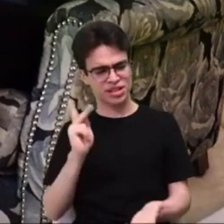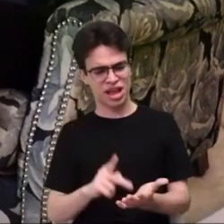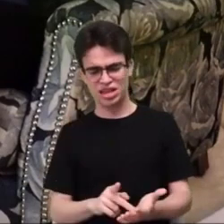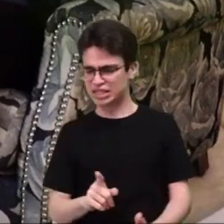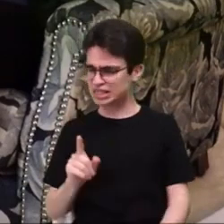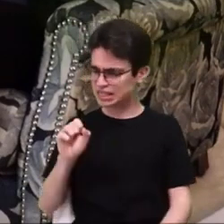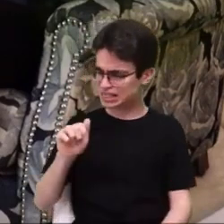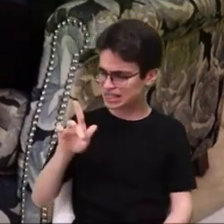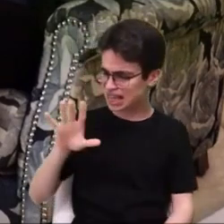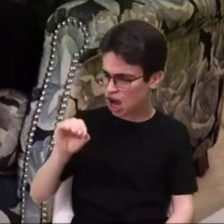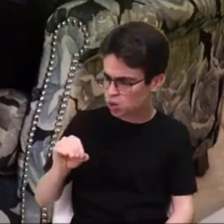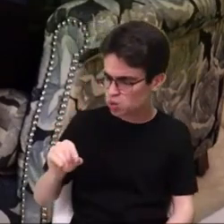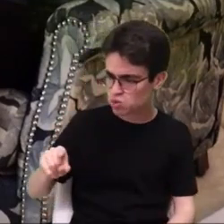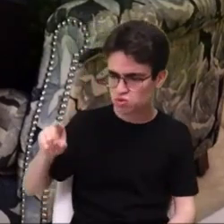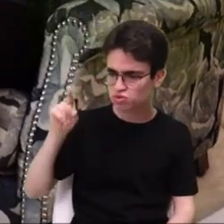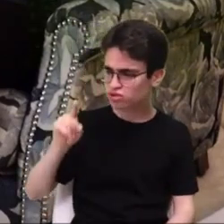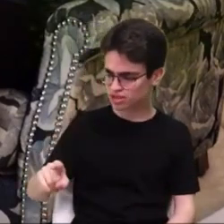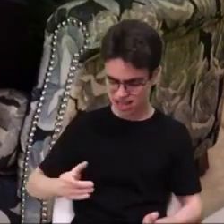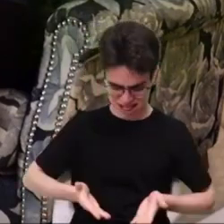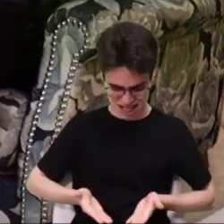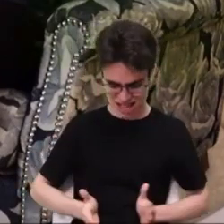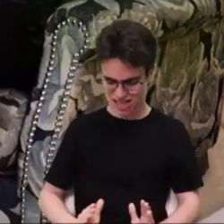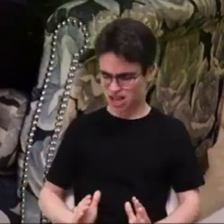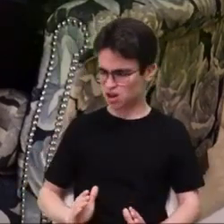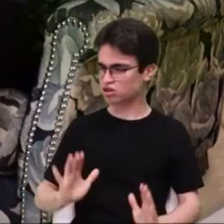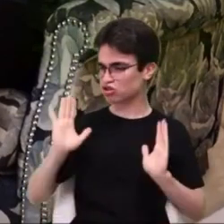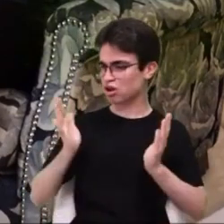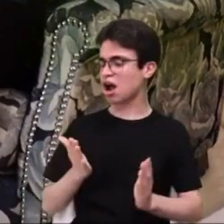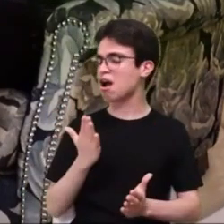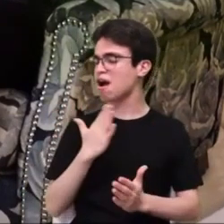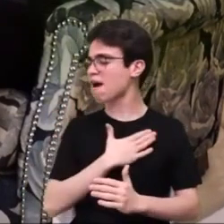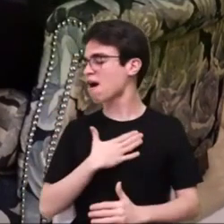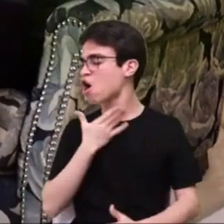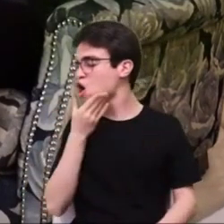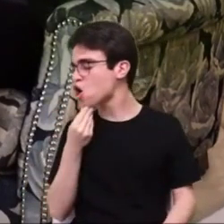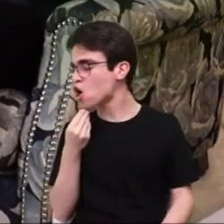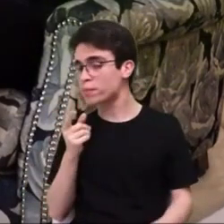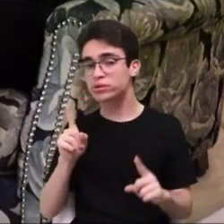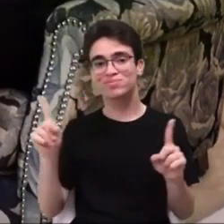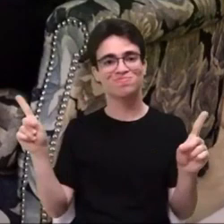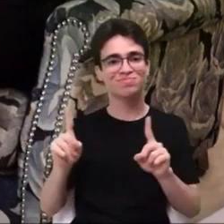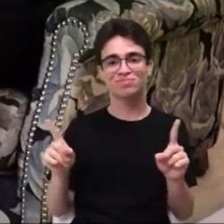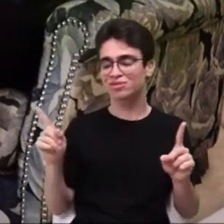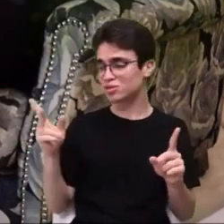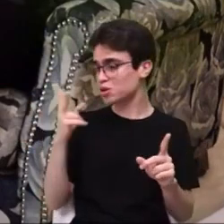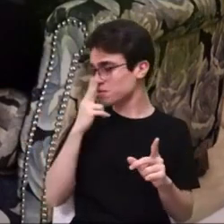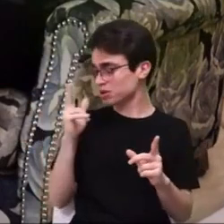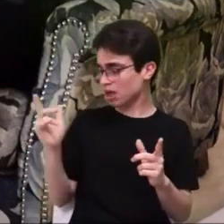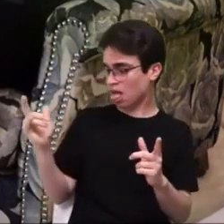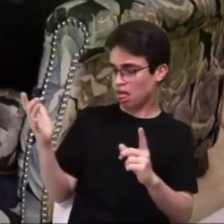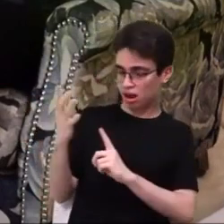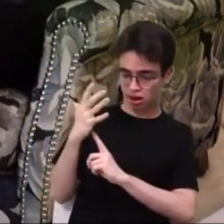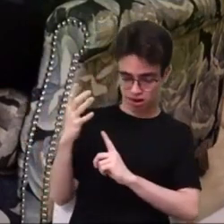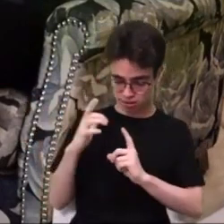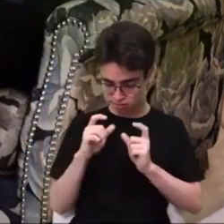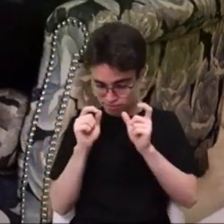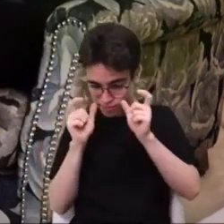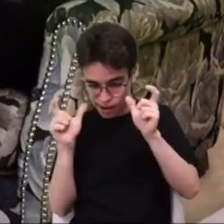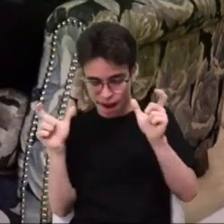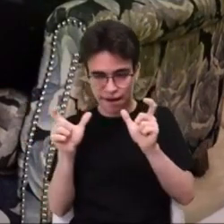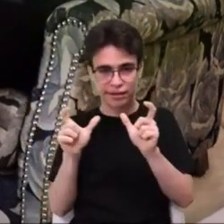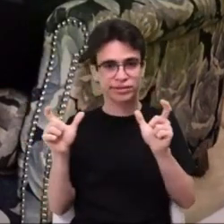você não nasceu com esta atração, mas ela foi sendo despertada em você durante a sua